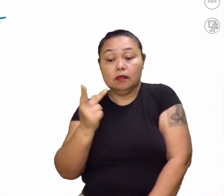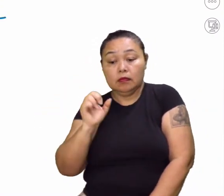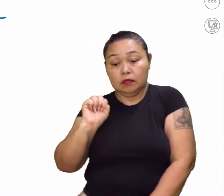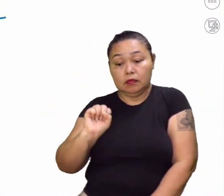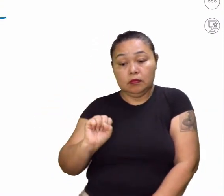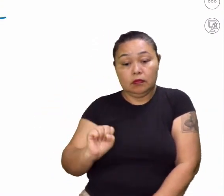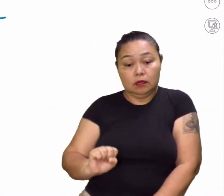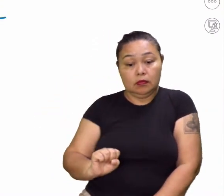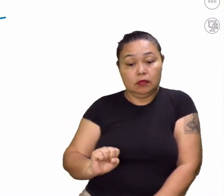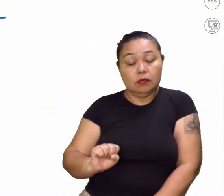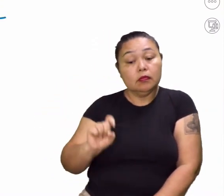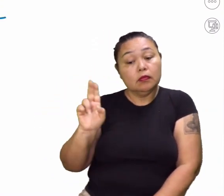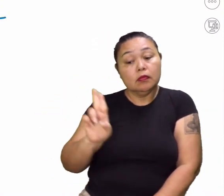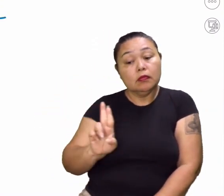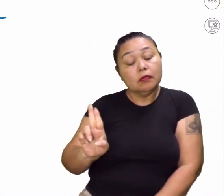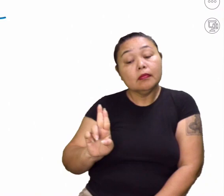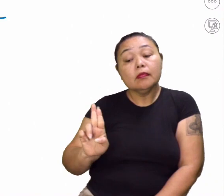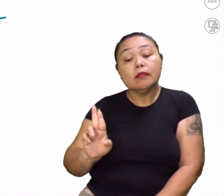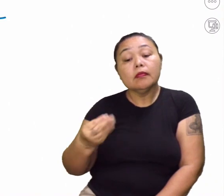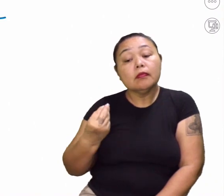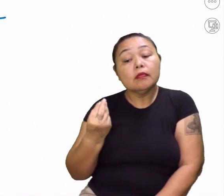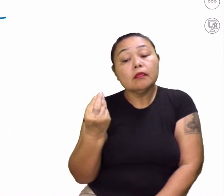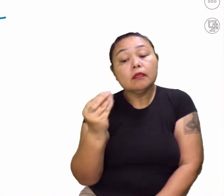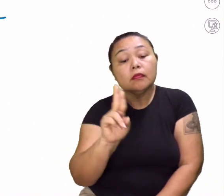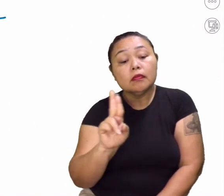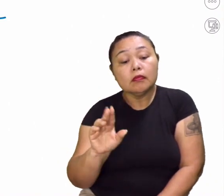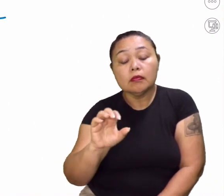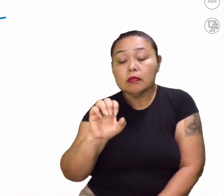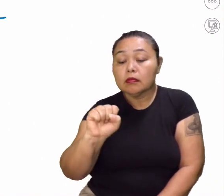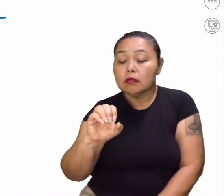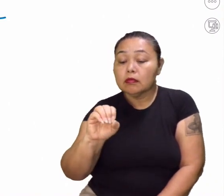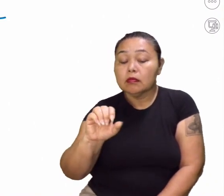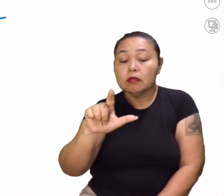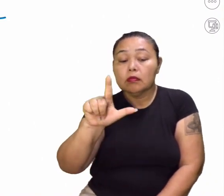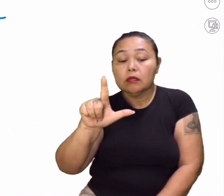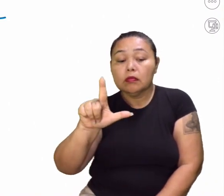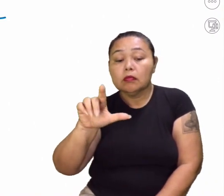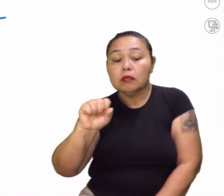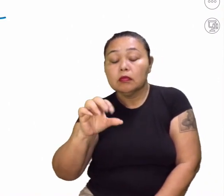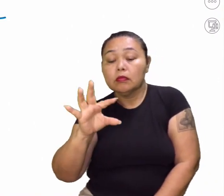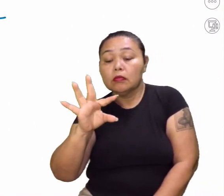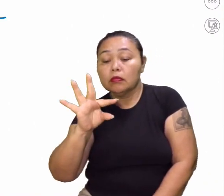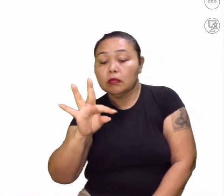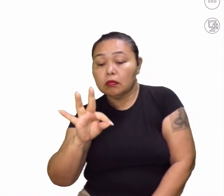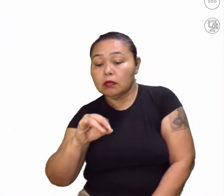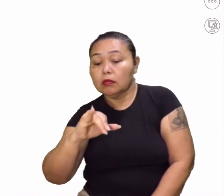no hemisfério sul. São os solstícios.